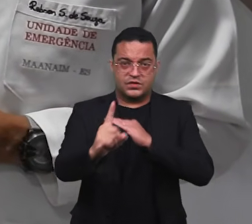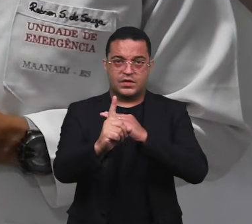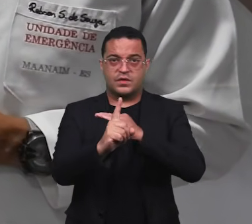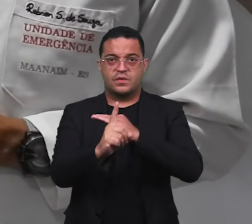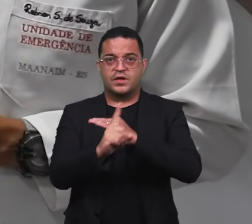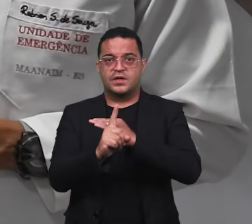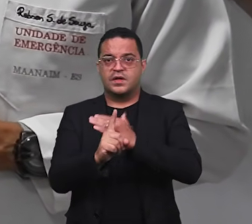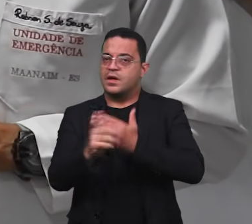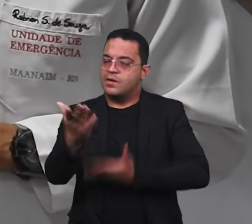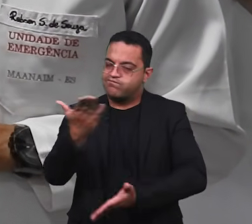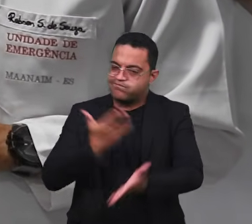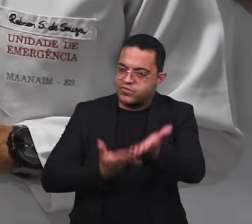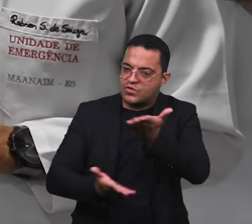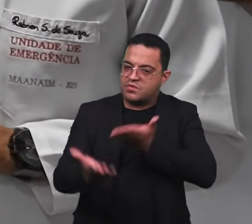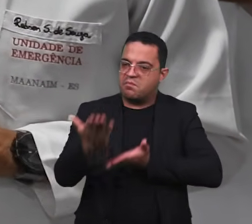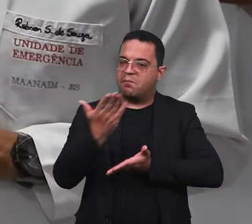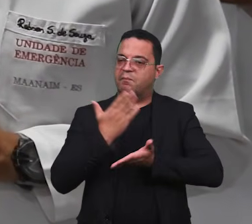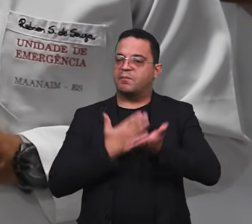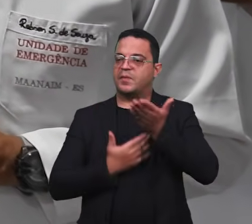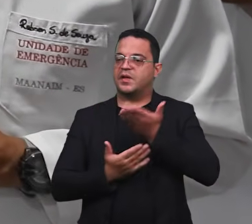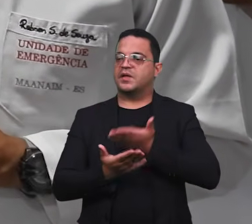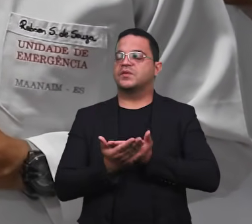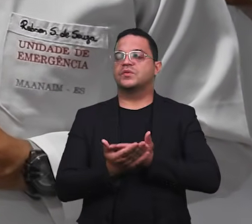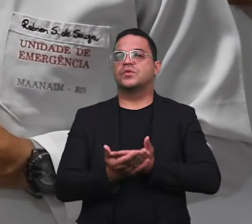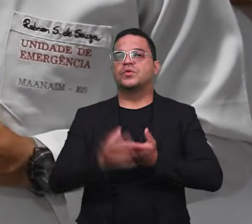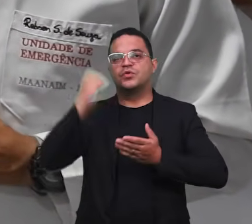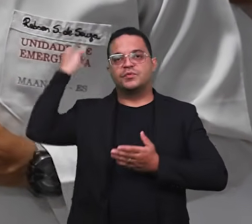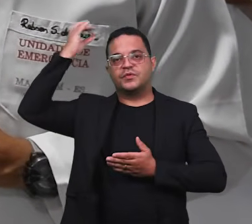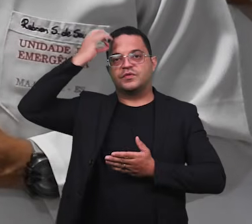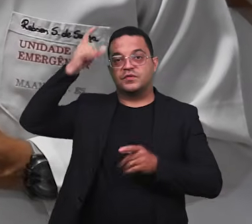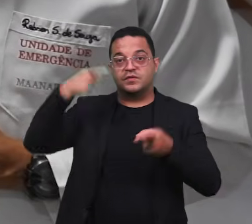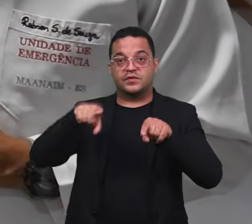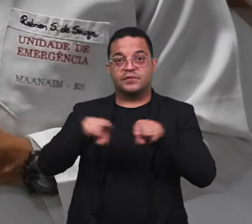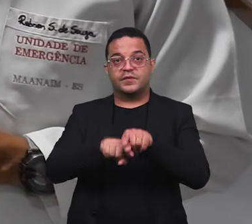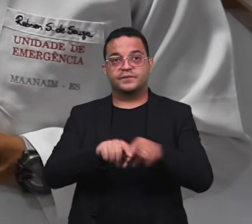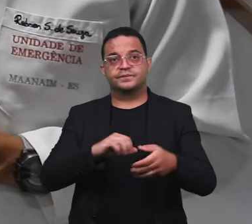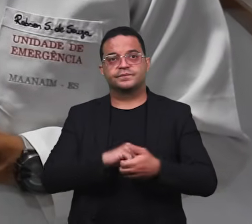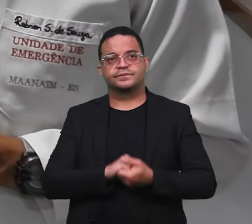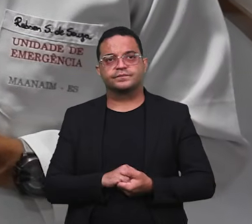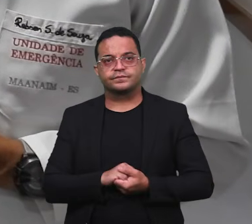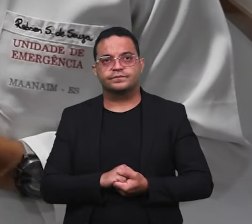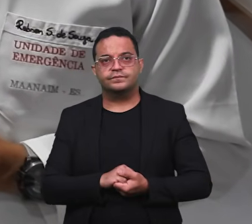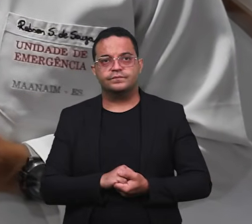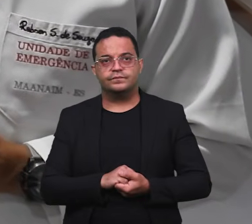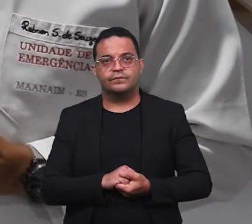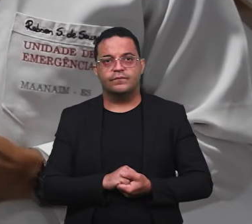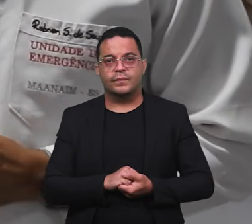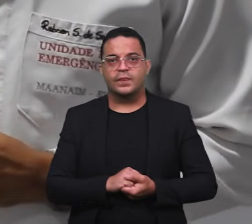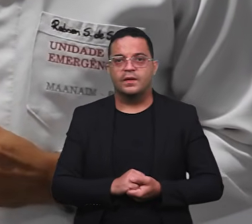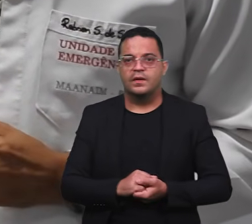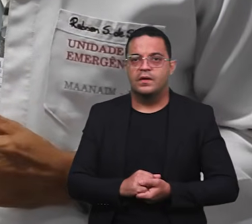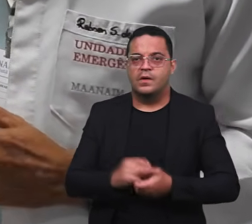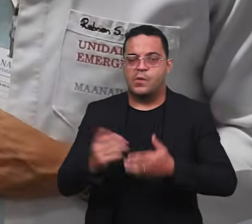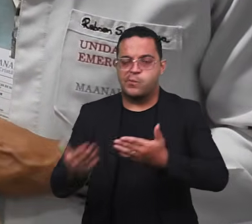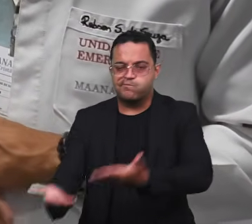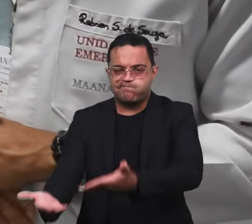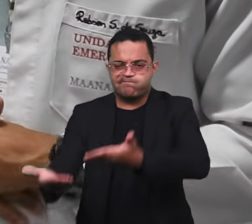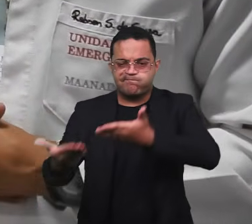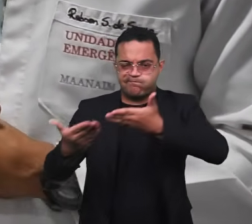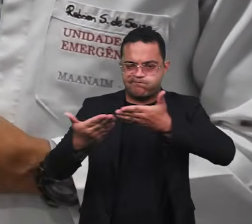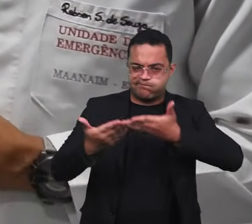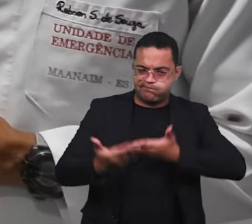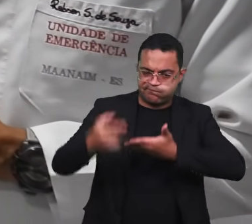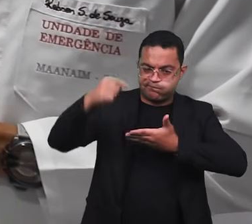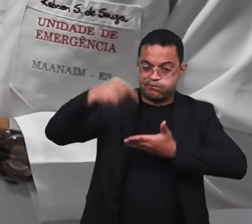médico e também o acolhimento aqui espiritual, conforme a orientação do Senhor. esse acolhimento ele é fundamental,